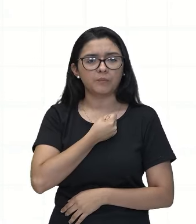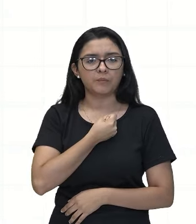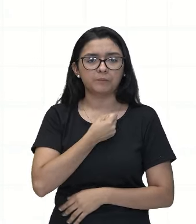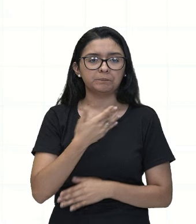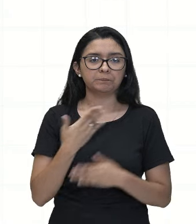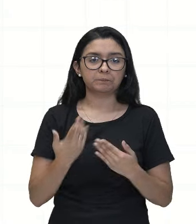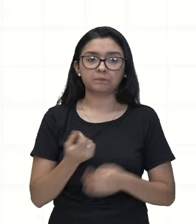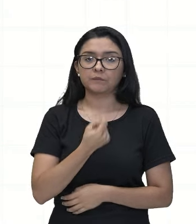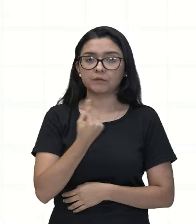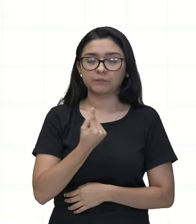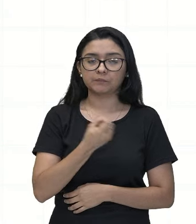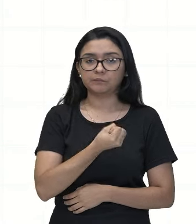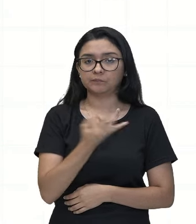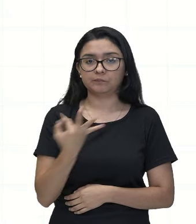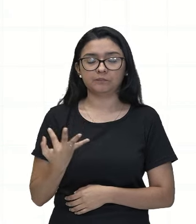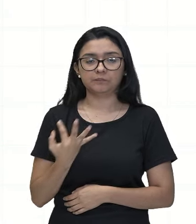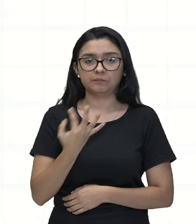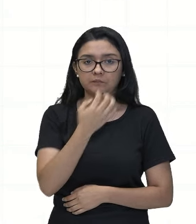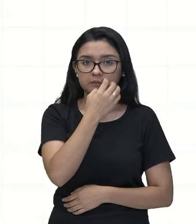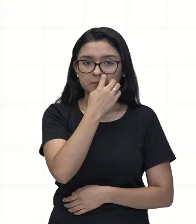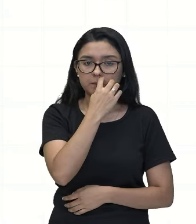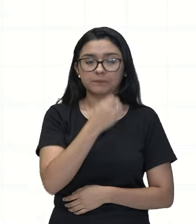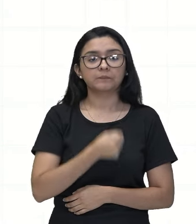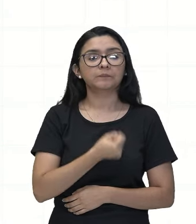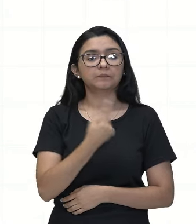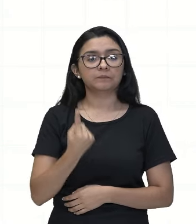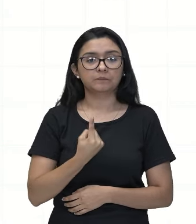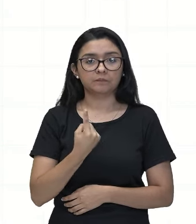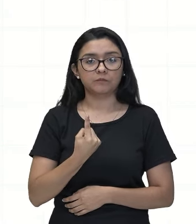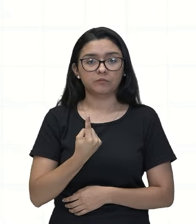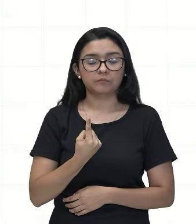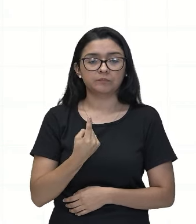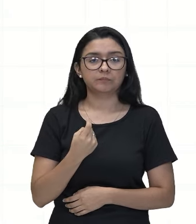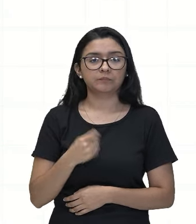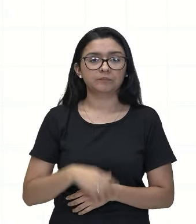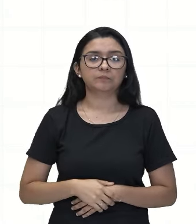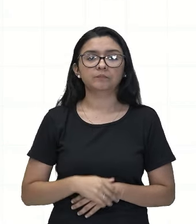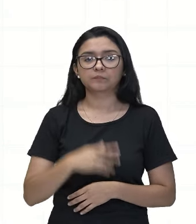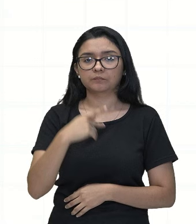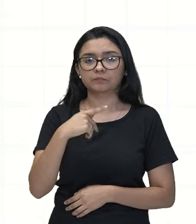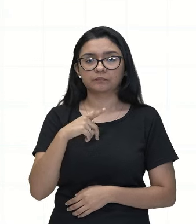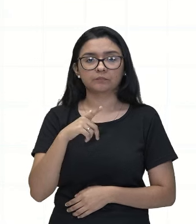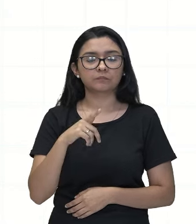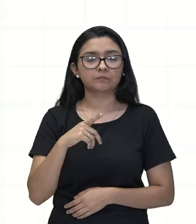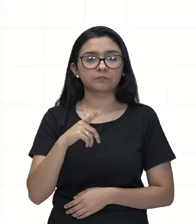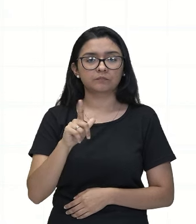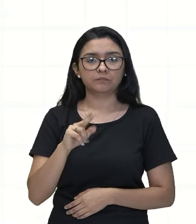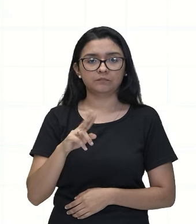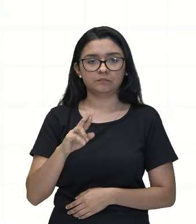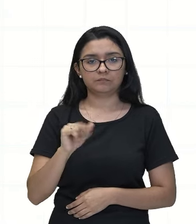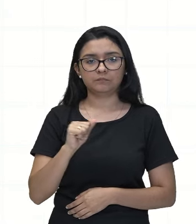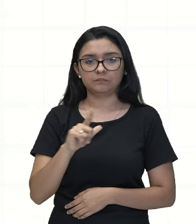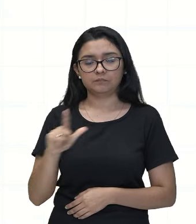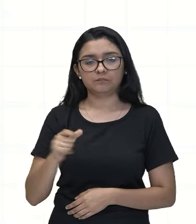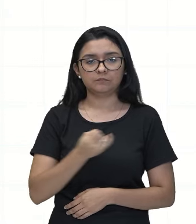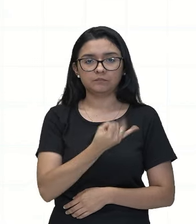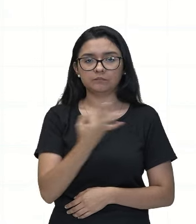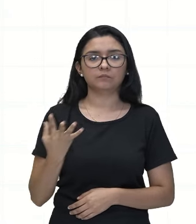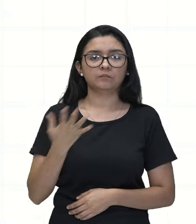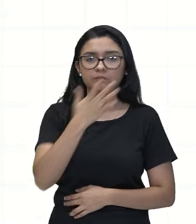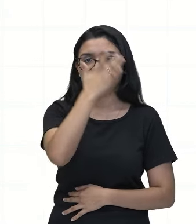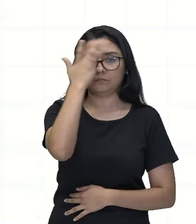singular plural singular significa só um plural mais de um pessoa